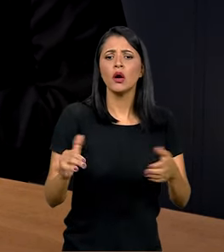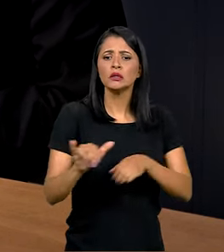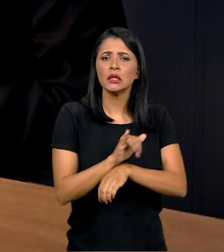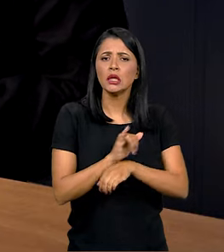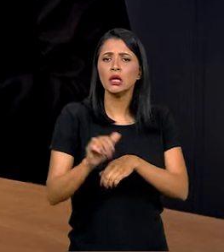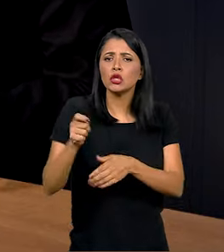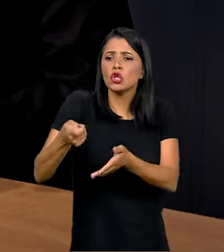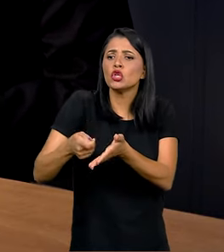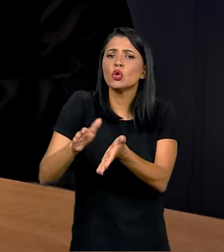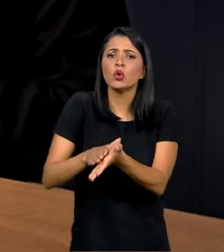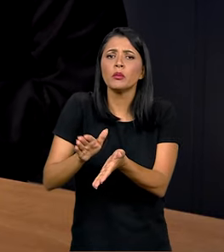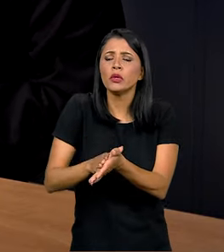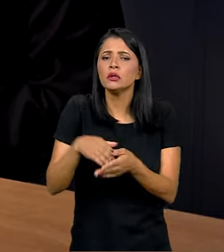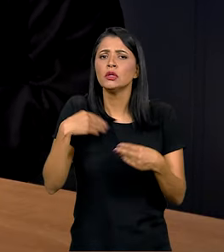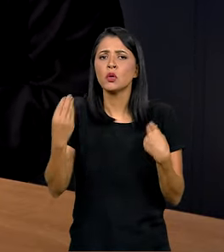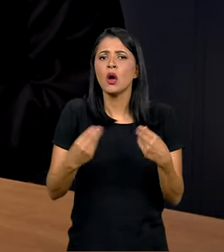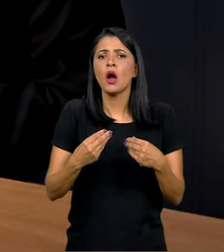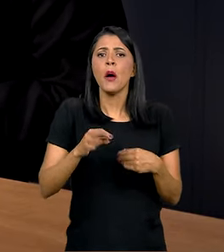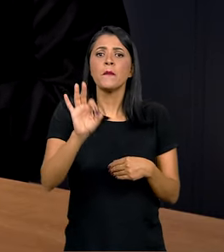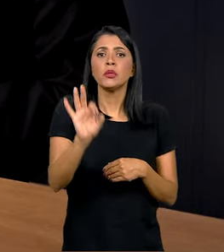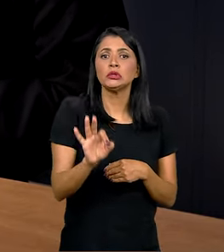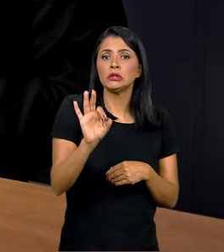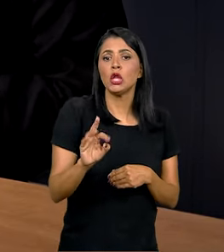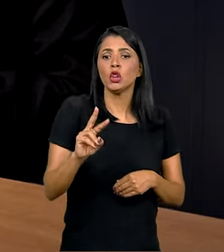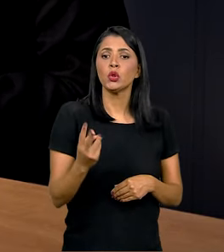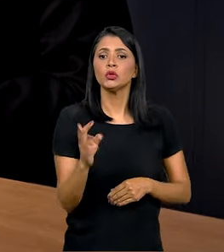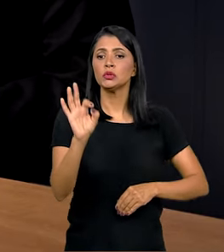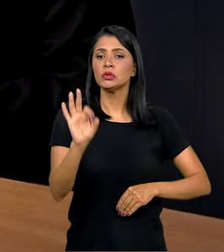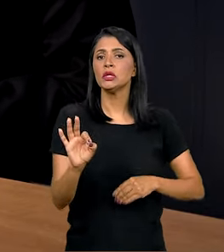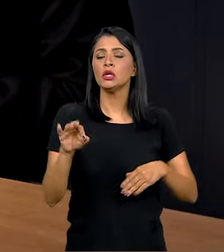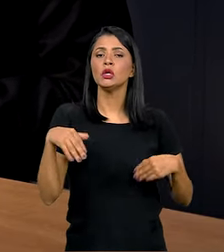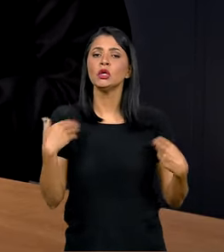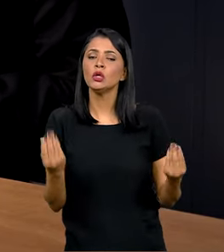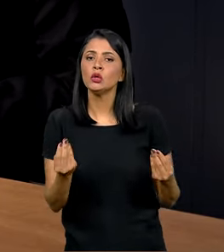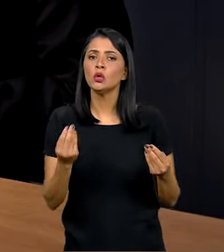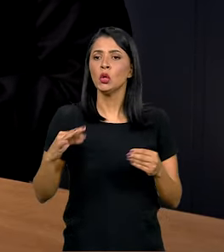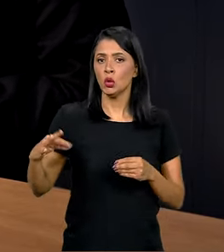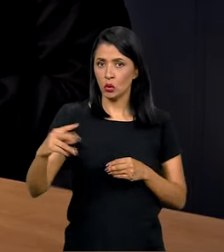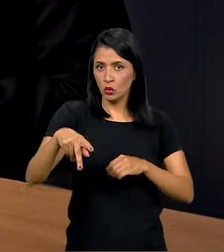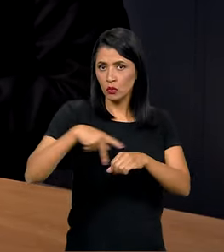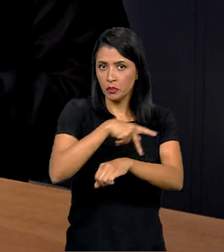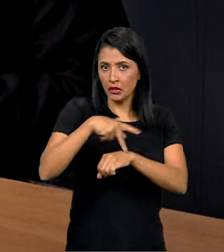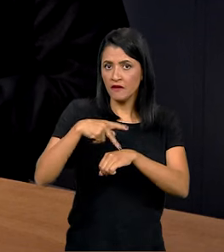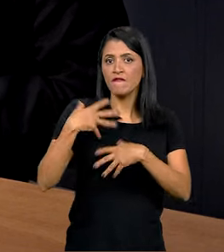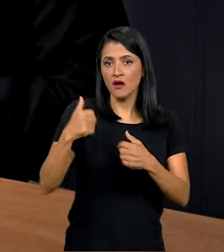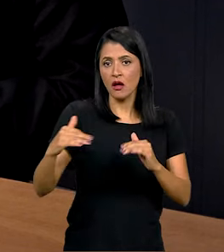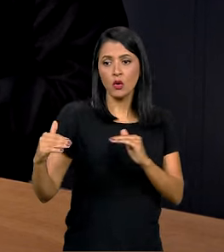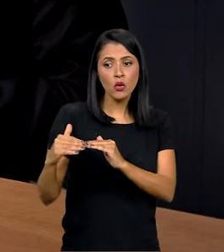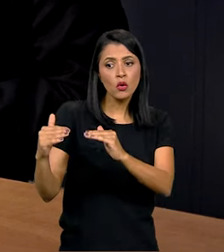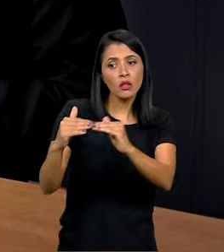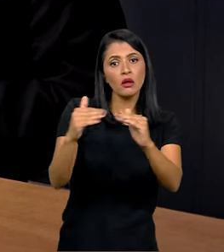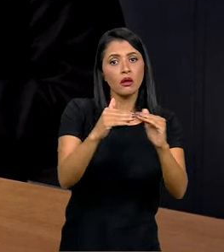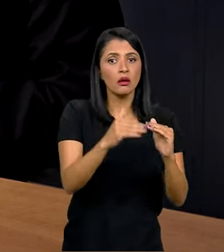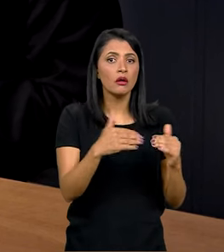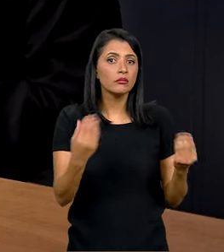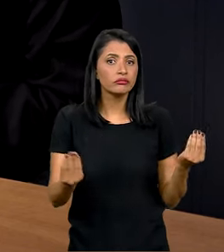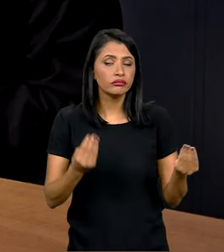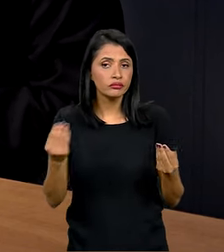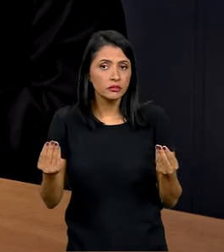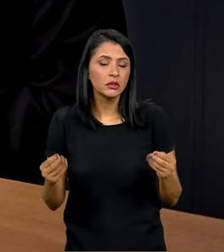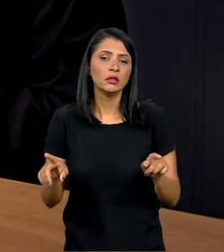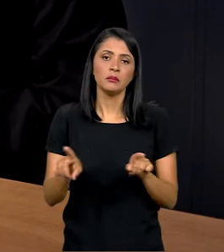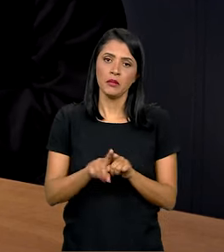qual é o mecanismo de cobrança Qual é a porcentagem 2% mas eh eh eh todos os países de fato vão concordar paraa